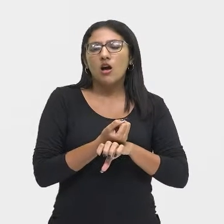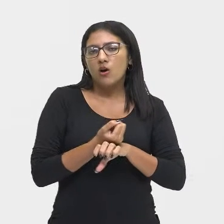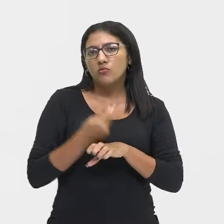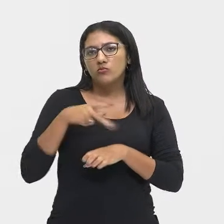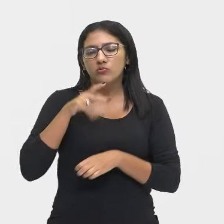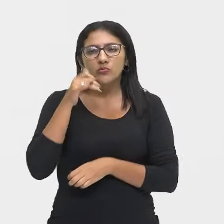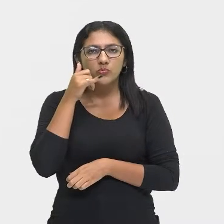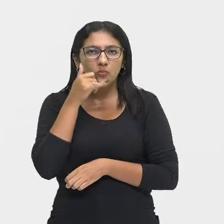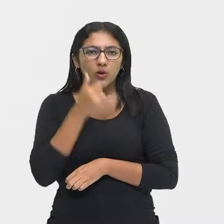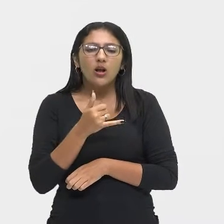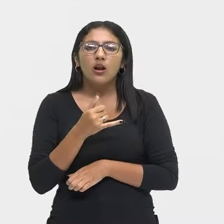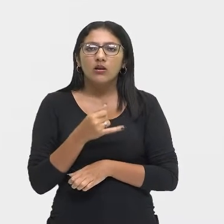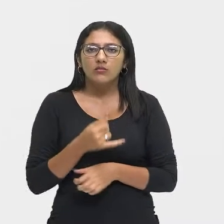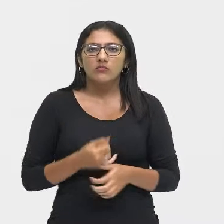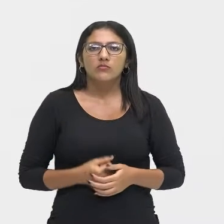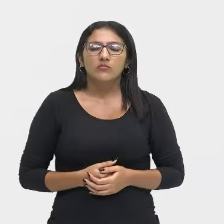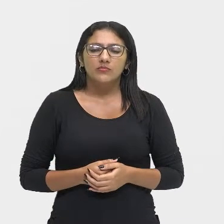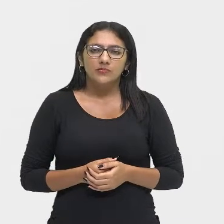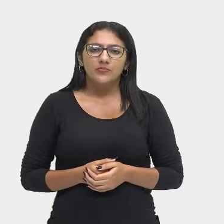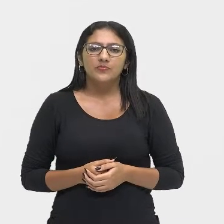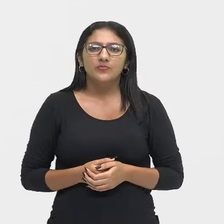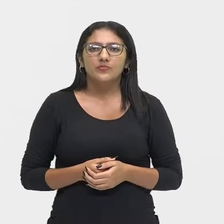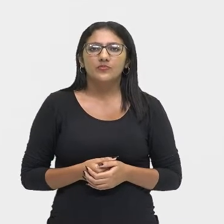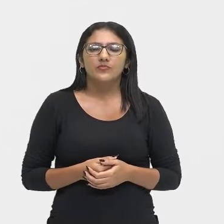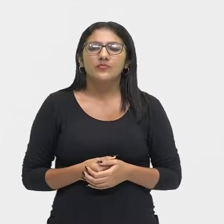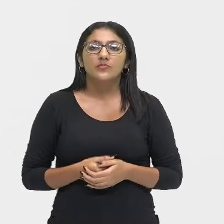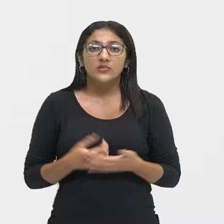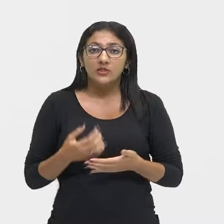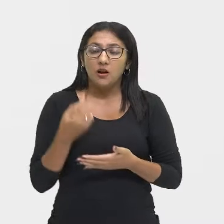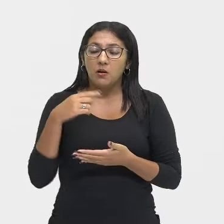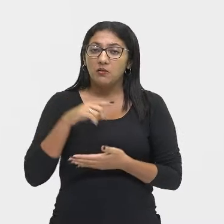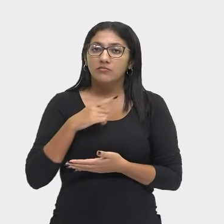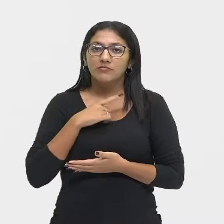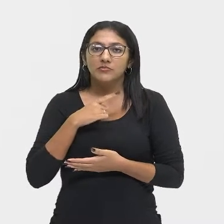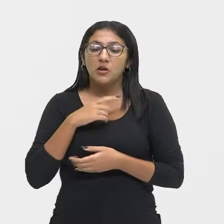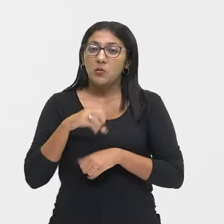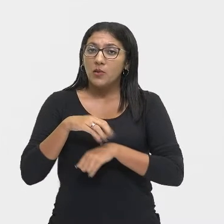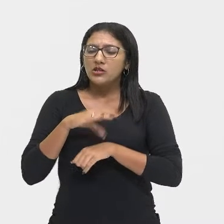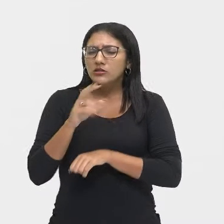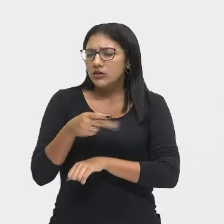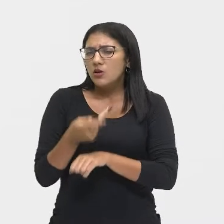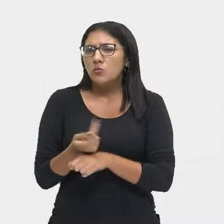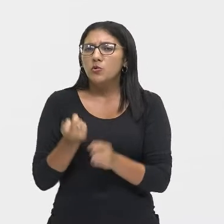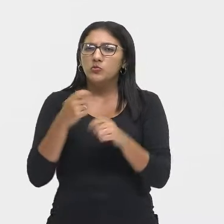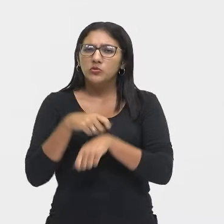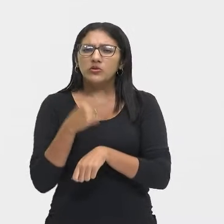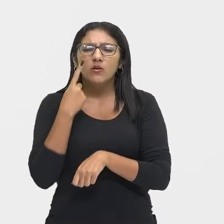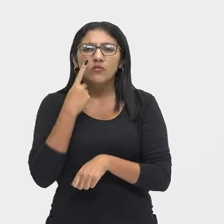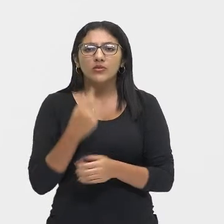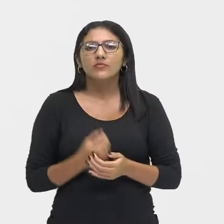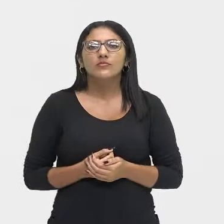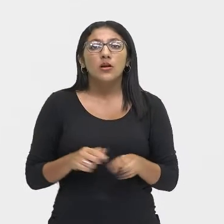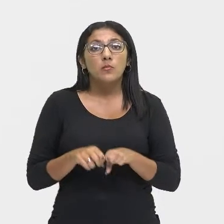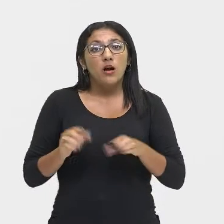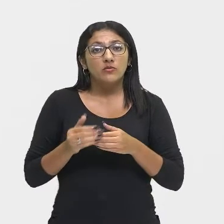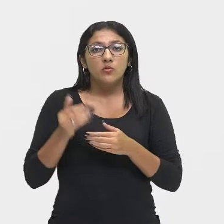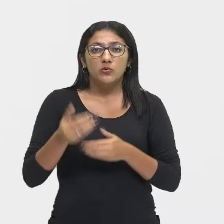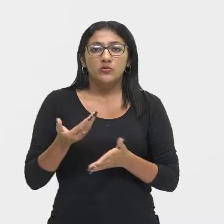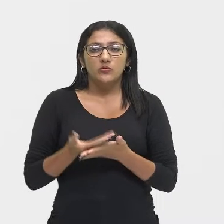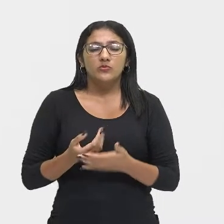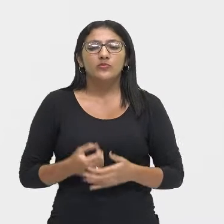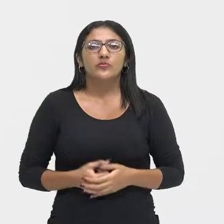do Senado Federal, tá? Então fica aí para vocês depois consultarem. Mas vamos prosseguir com a nossa